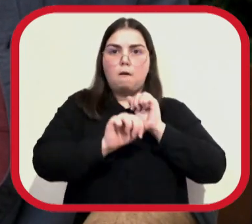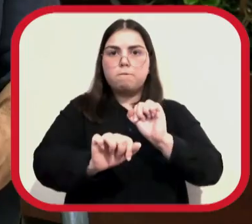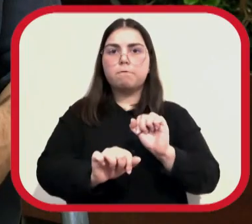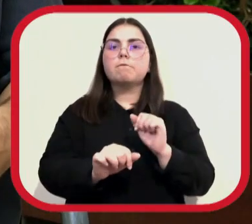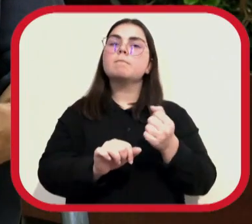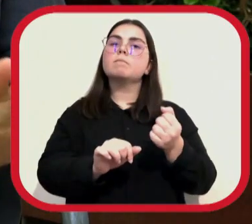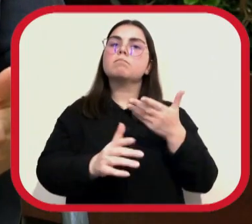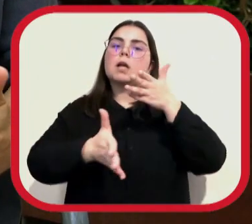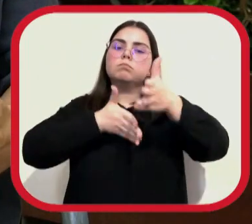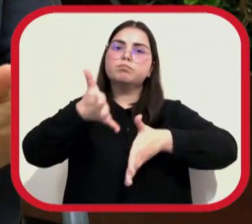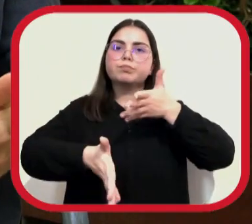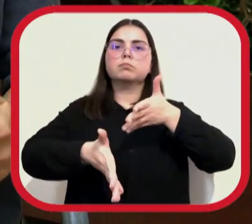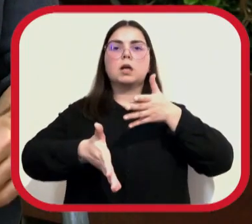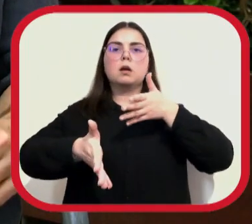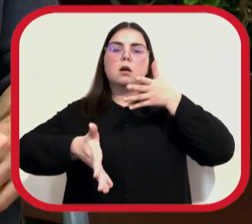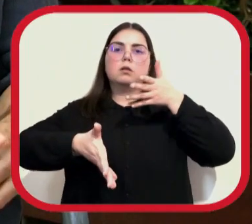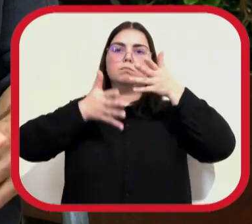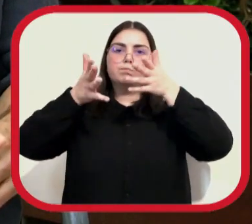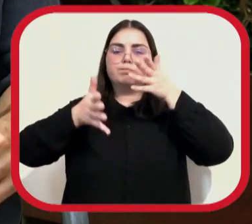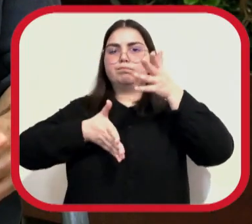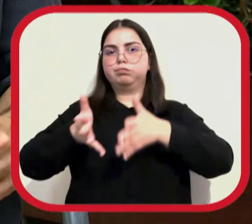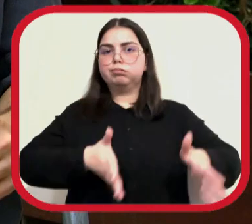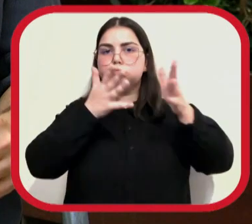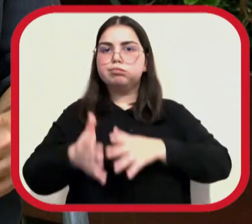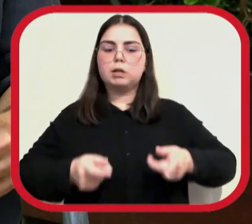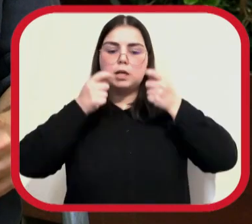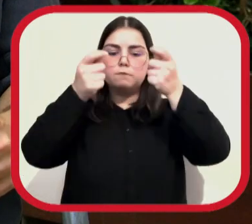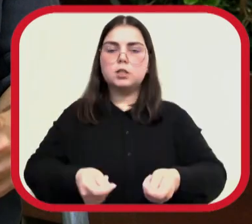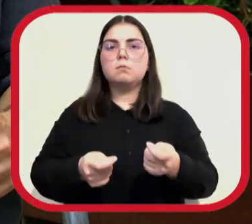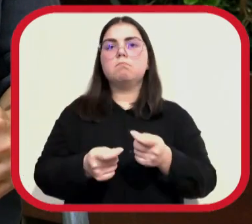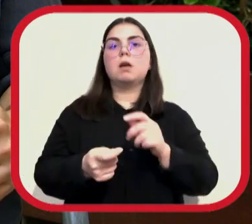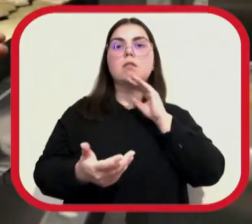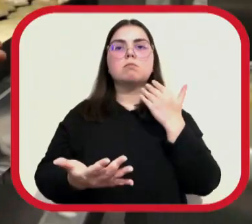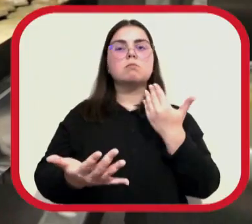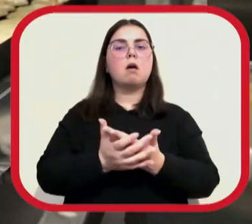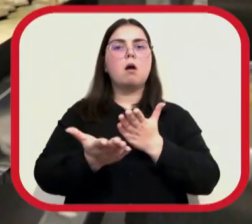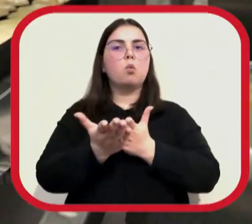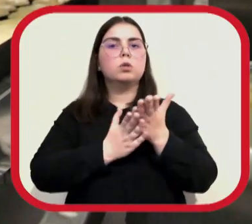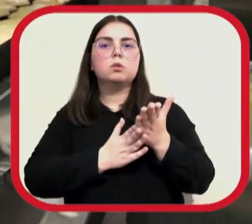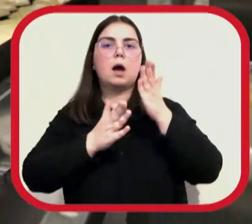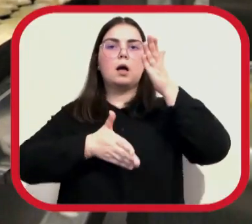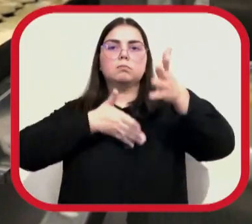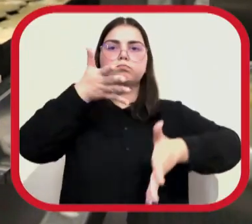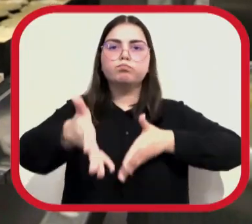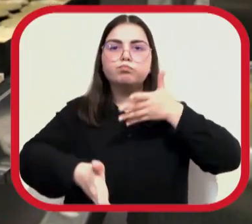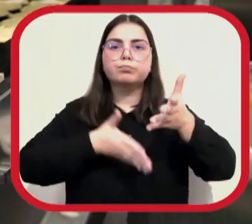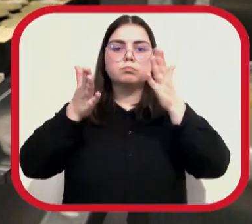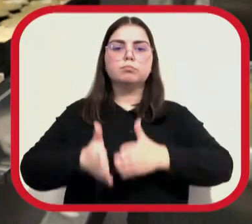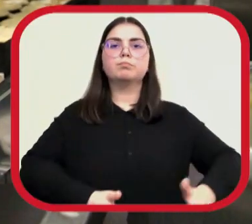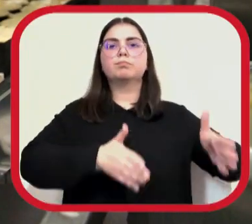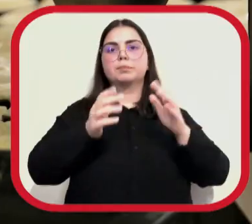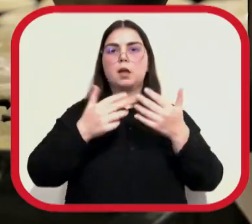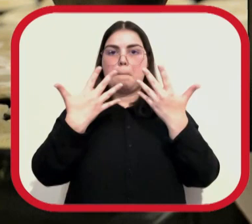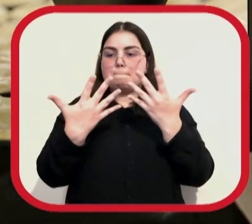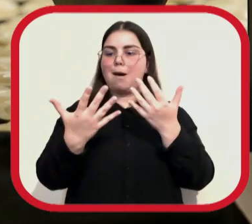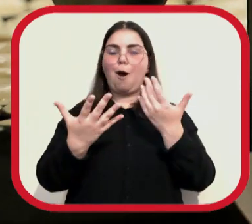Pastel de Belém. Portanto, é feito e tem sido e continua a ser feito um grande investimento no sentido de mantermos a produção artesanal. Os